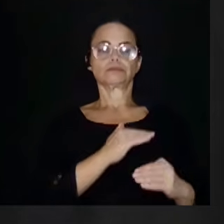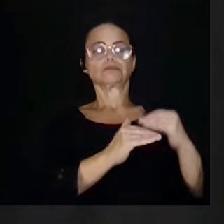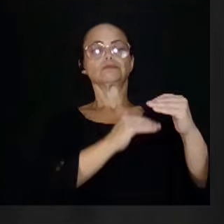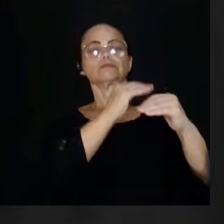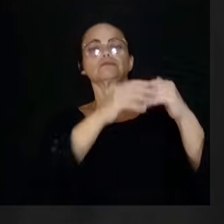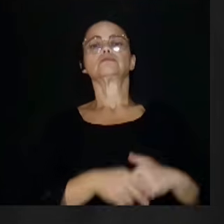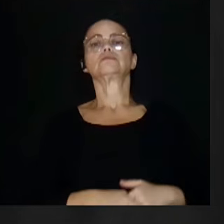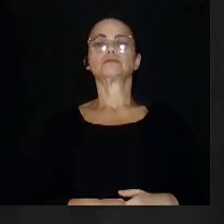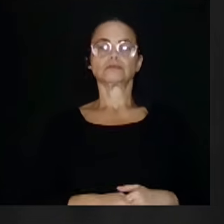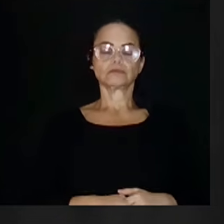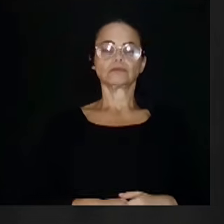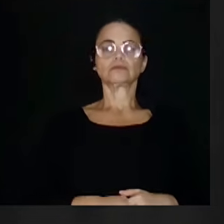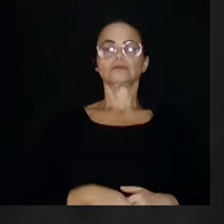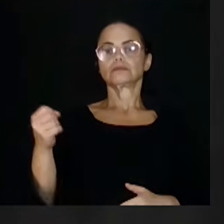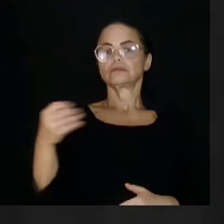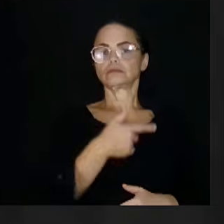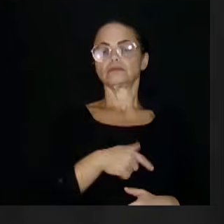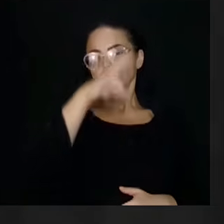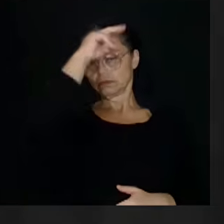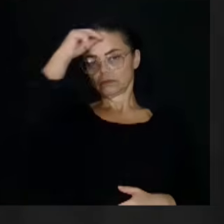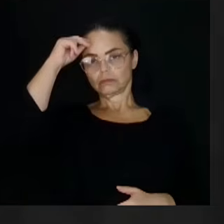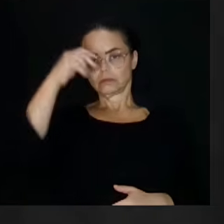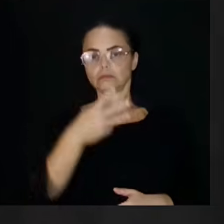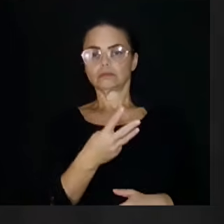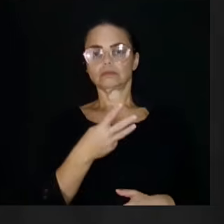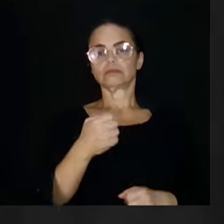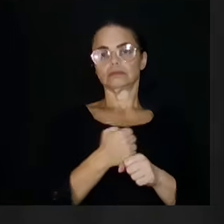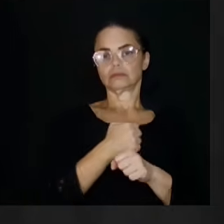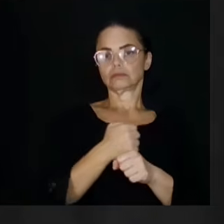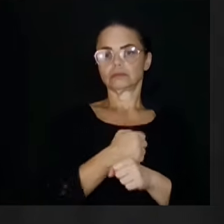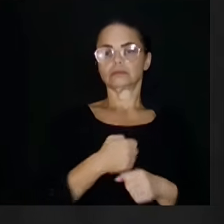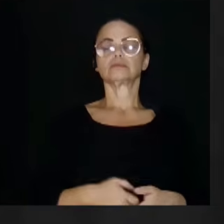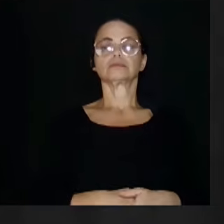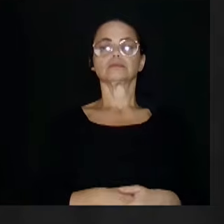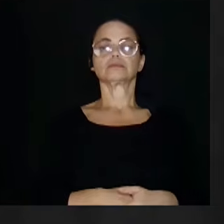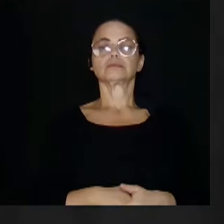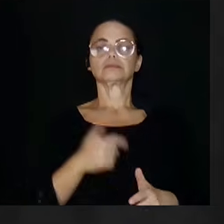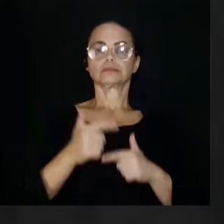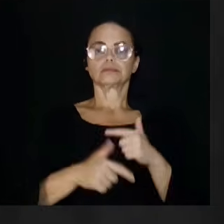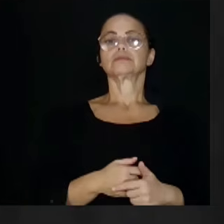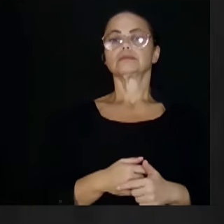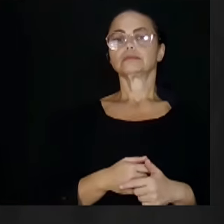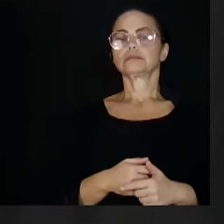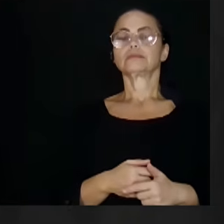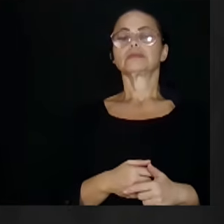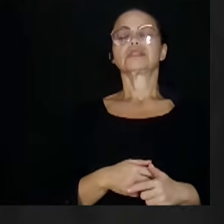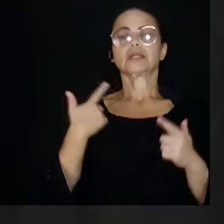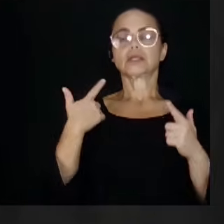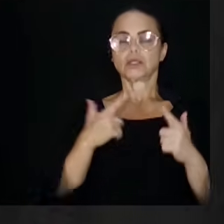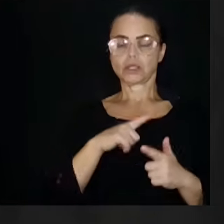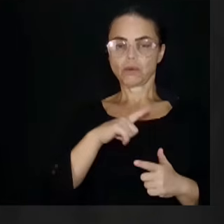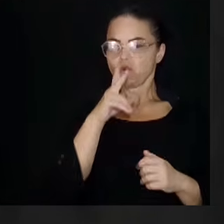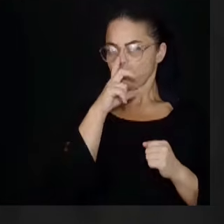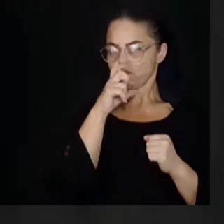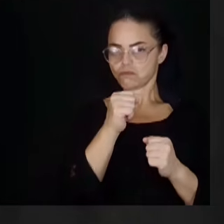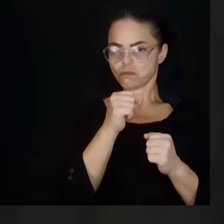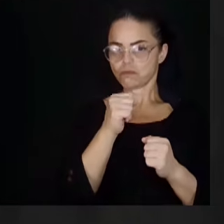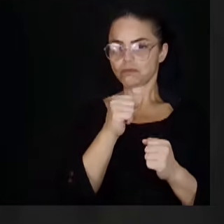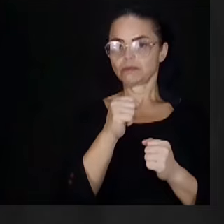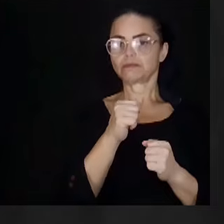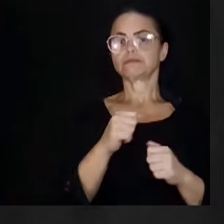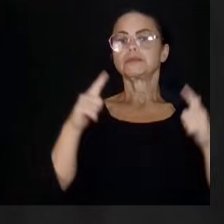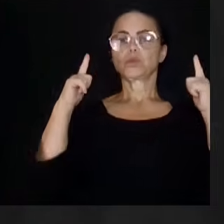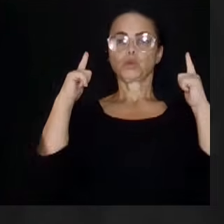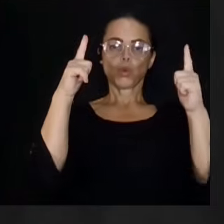ainda na prefeitura, acho que eu estava com uns 3 anos de prefeitura, então eu estava com todo o gás, né, para estar fazendo esses